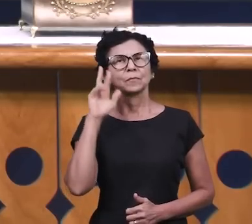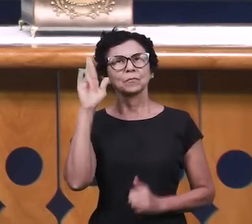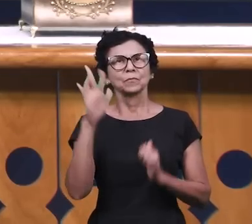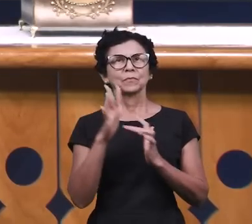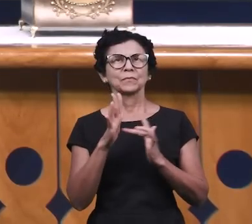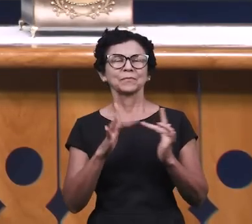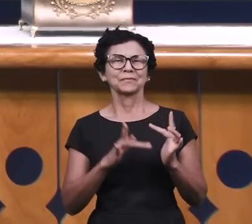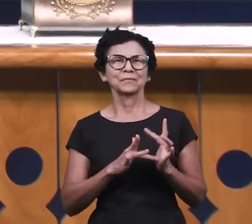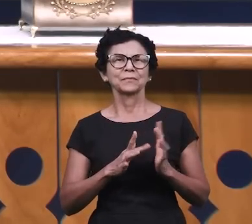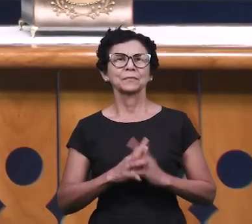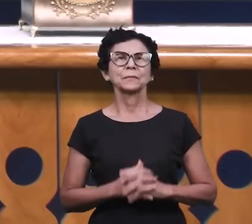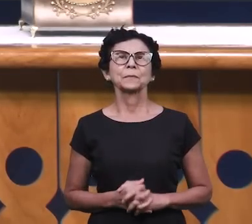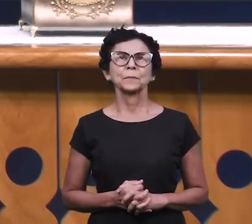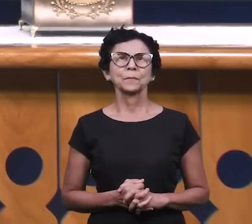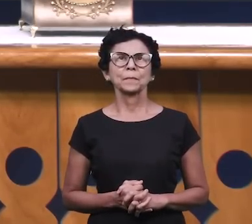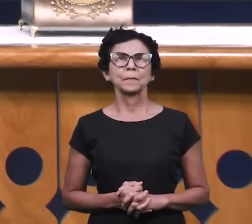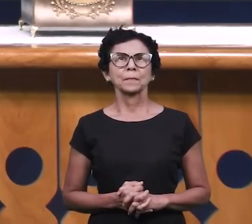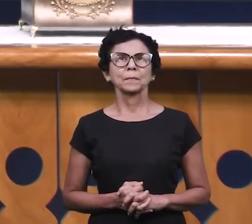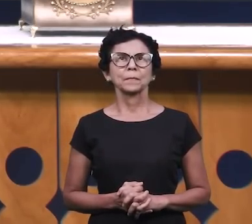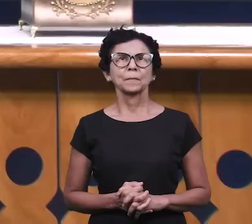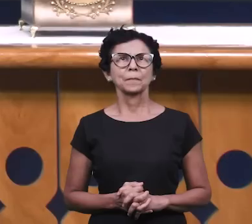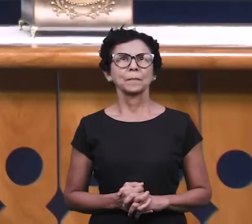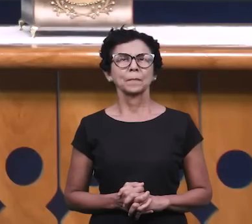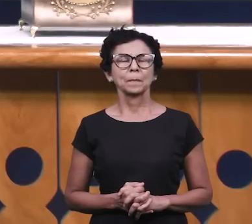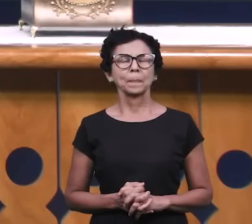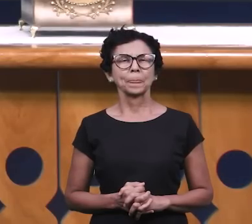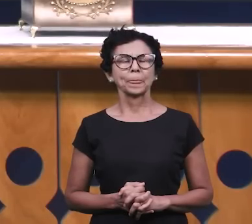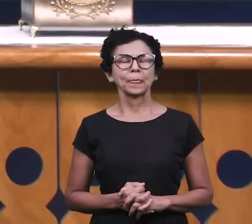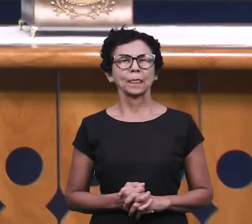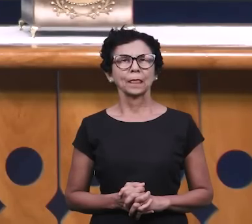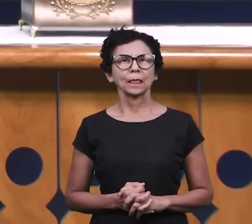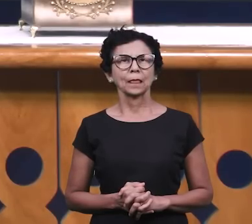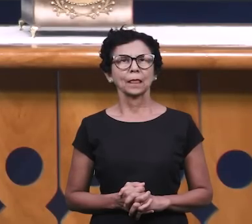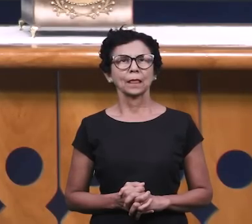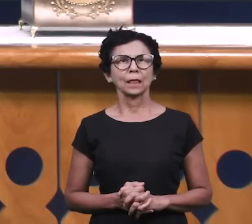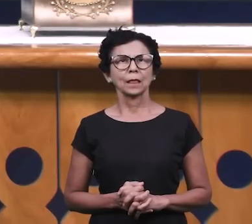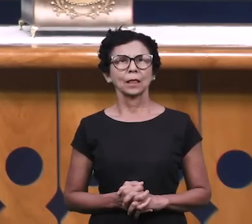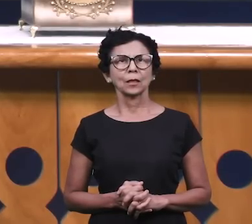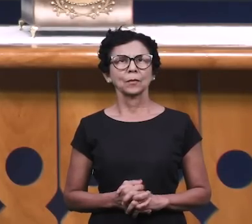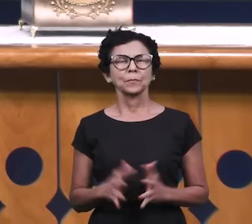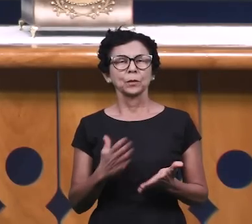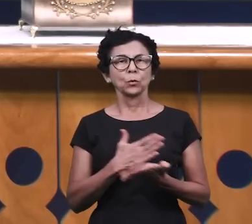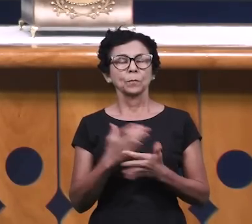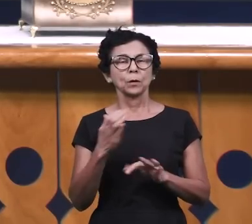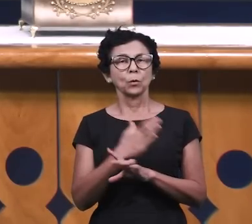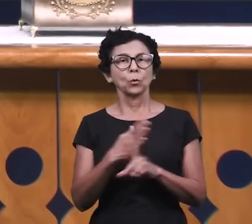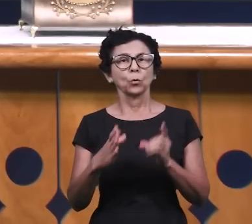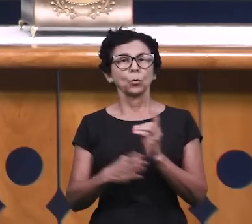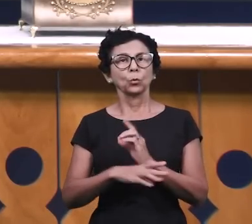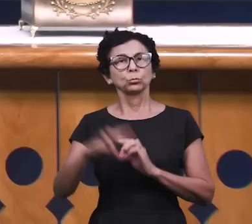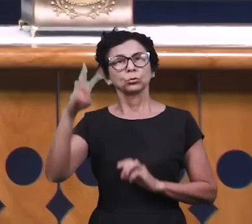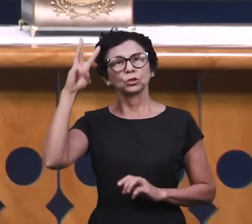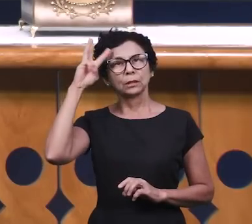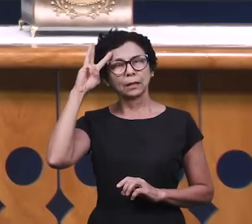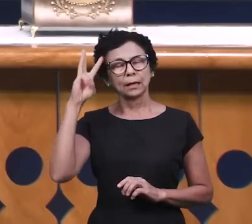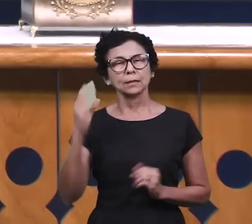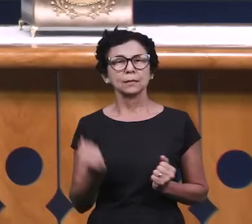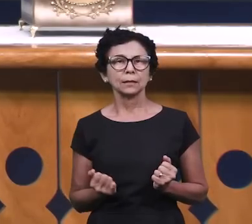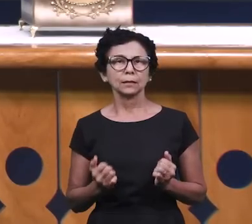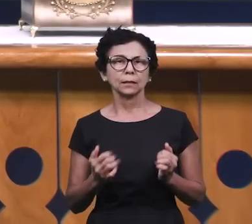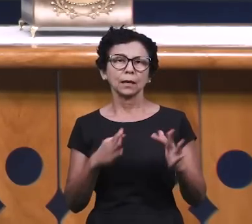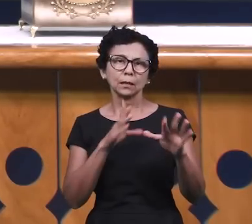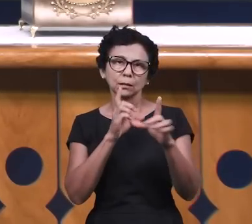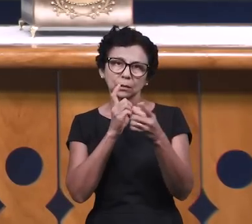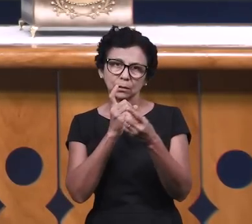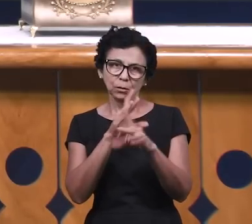paz do Senhor a todos. Vamos iniciar o nosso culto de terça-feira, um culto de